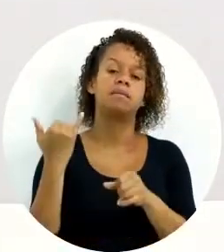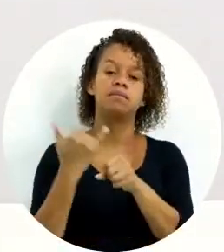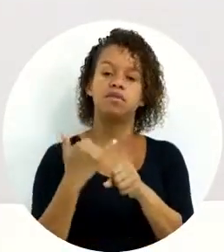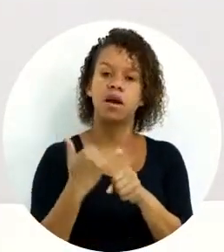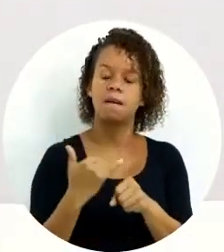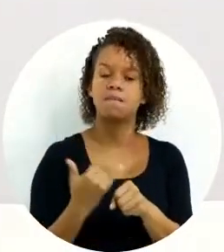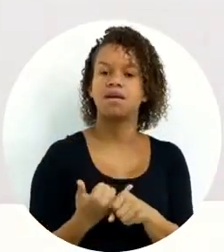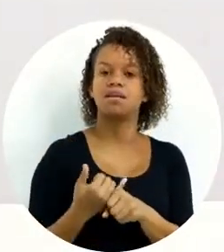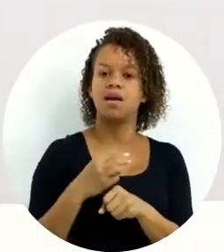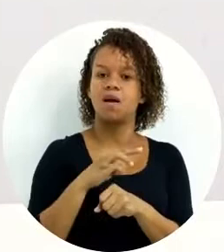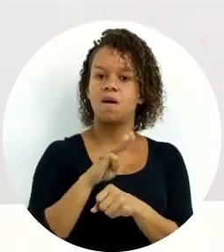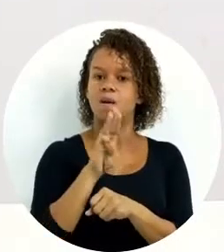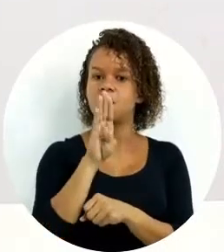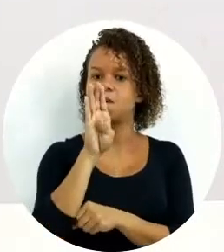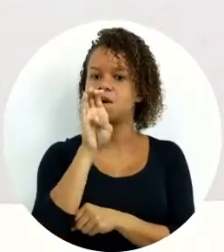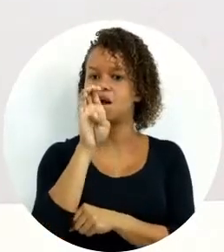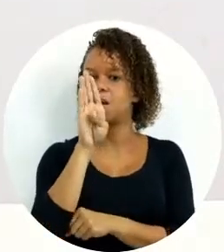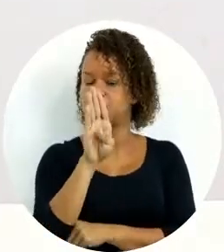ferramentas web